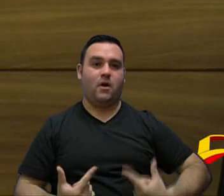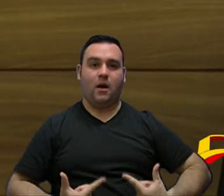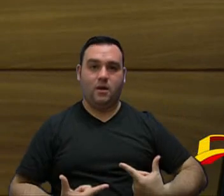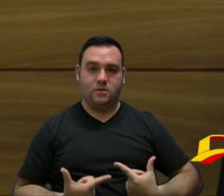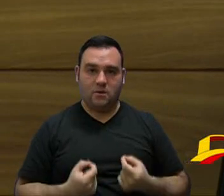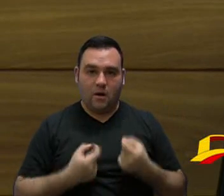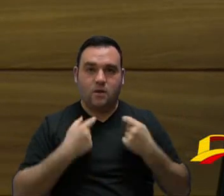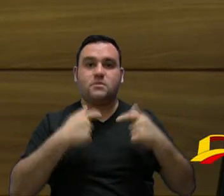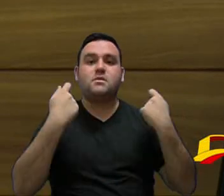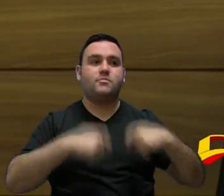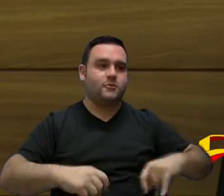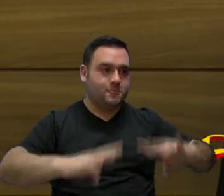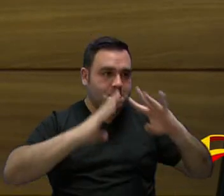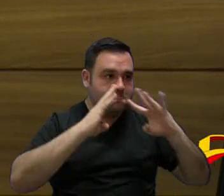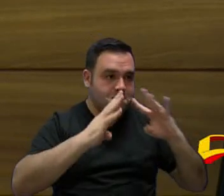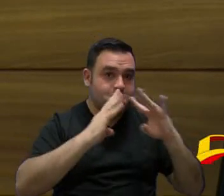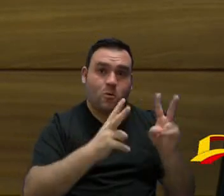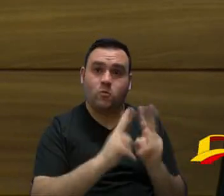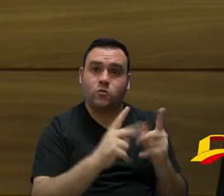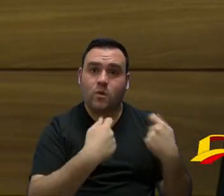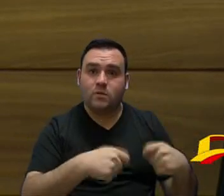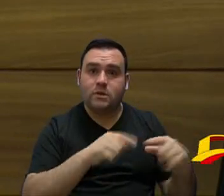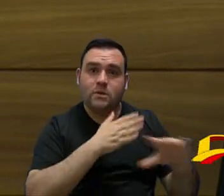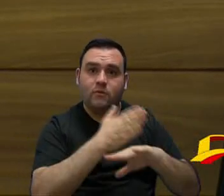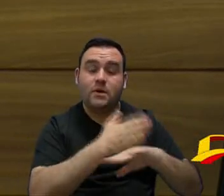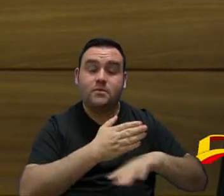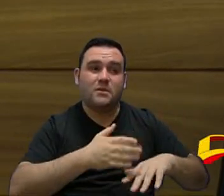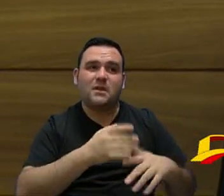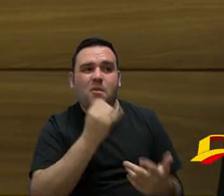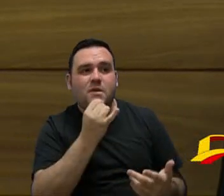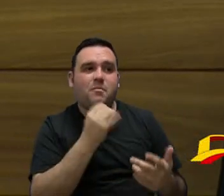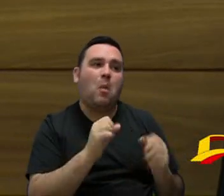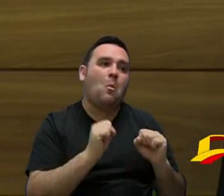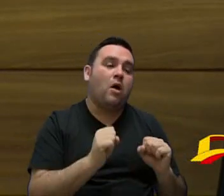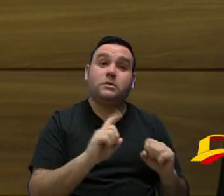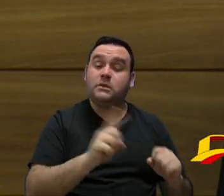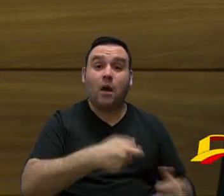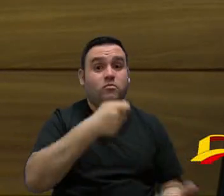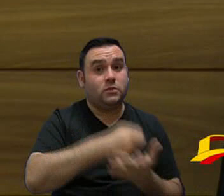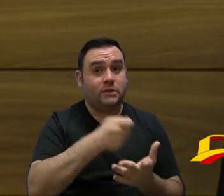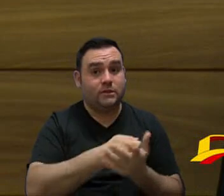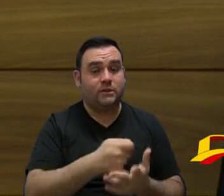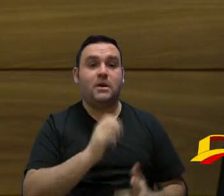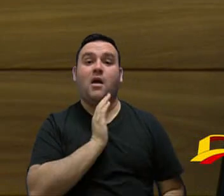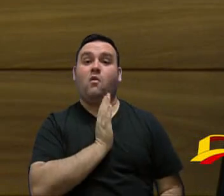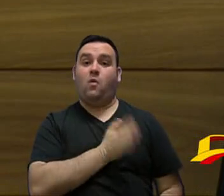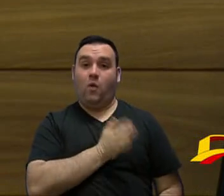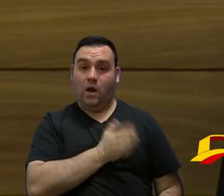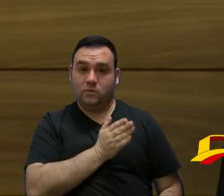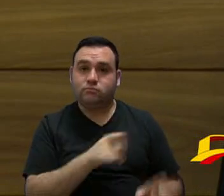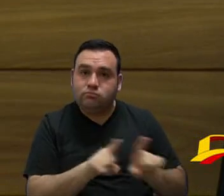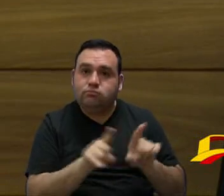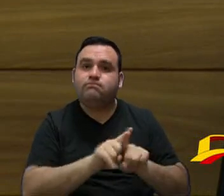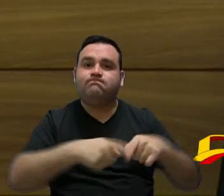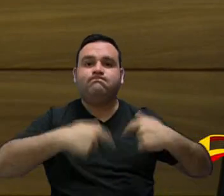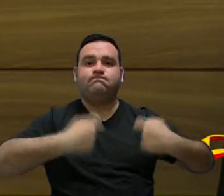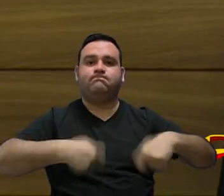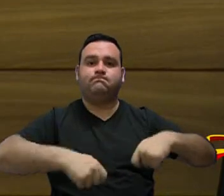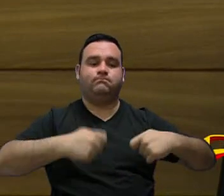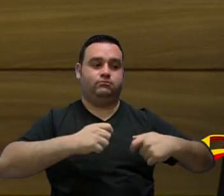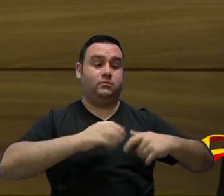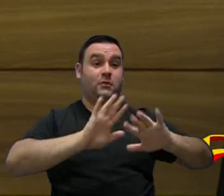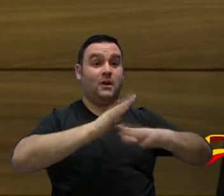tem que ser atendidos não devem tem casos cardiológicos e tem que ser